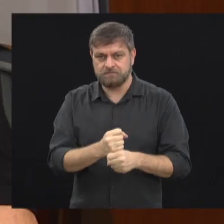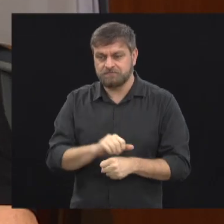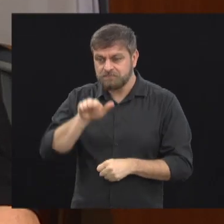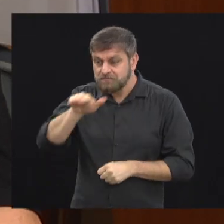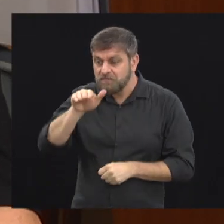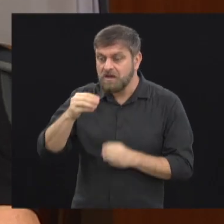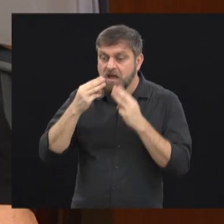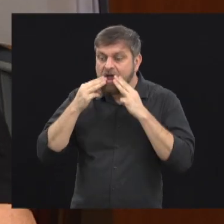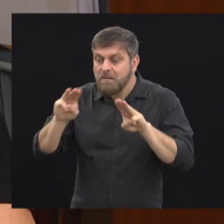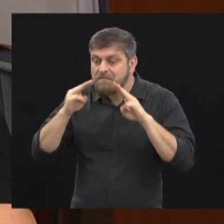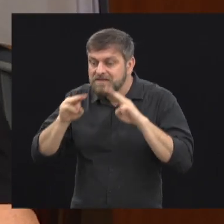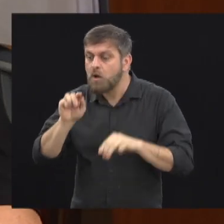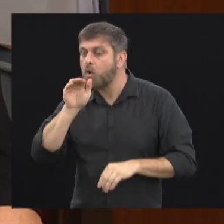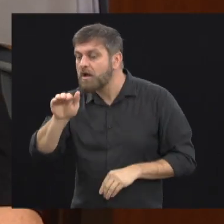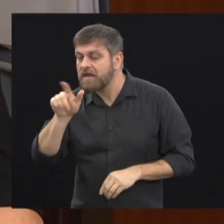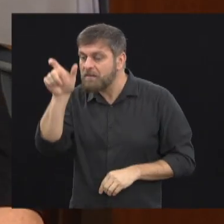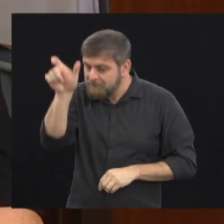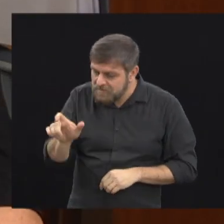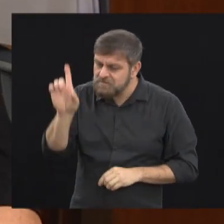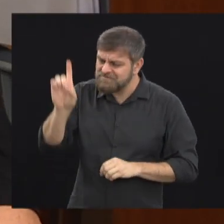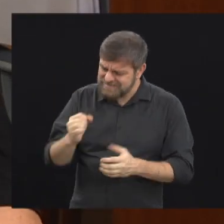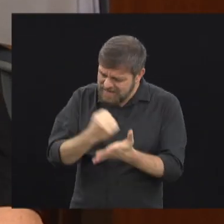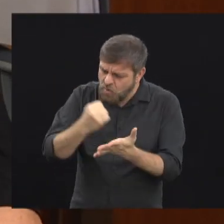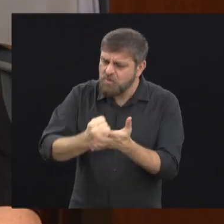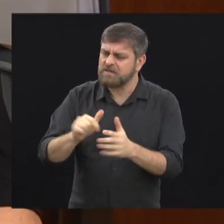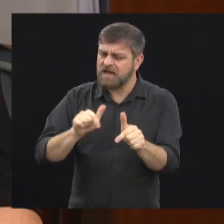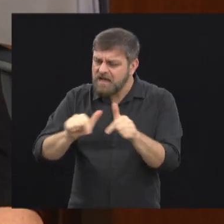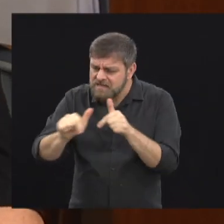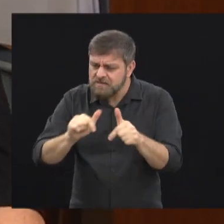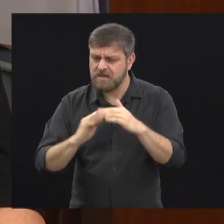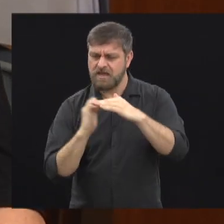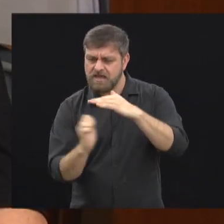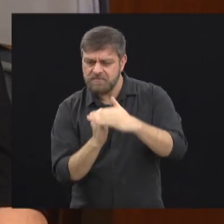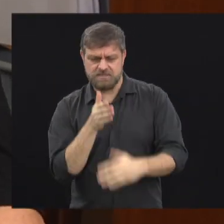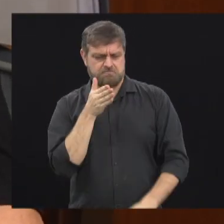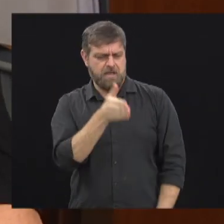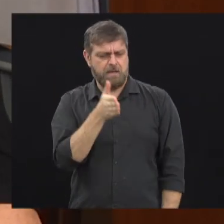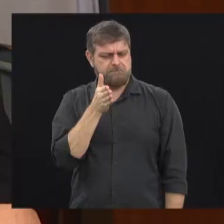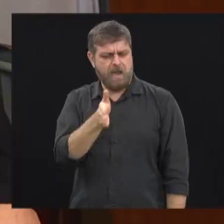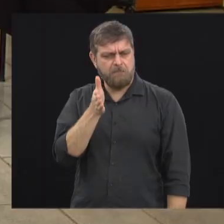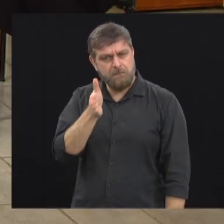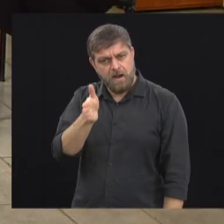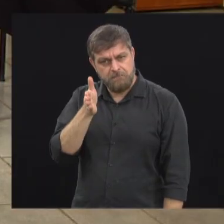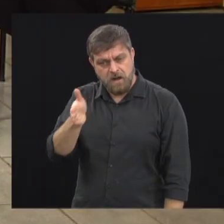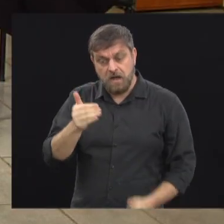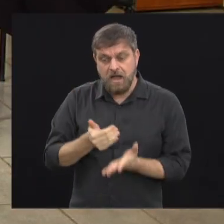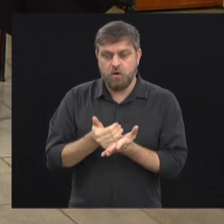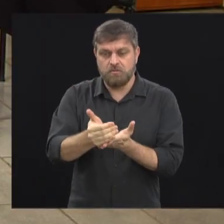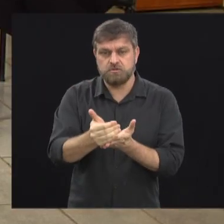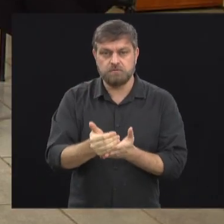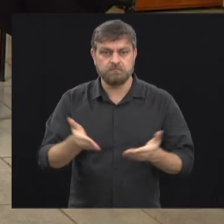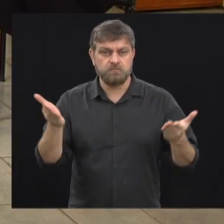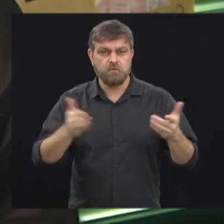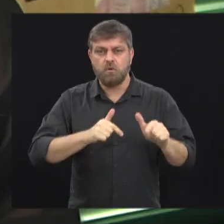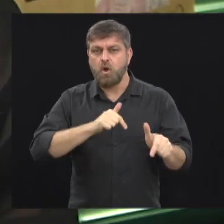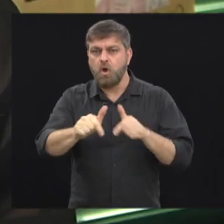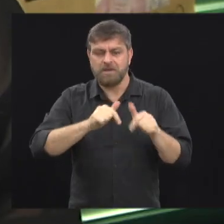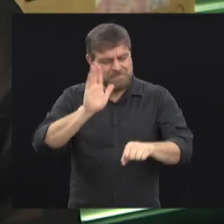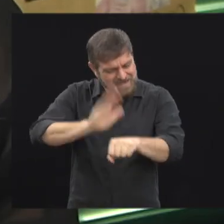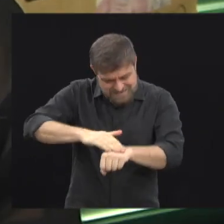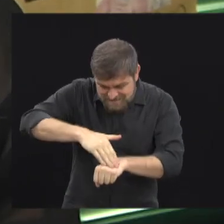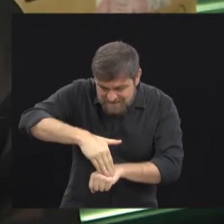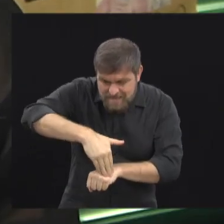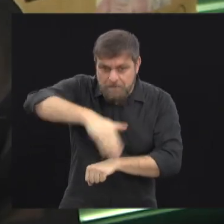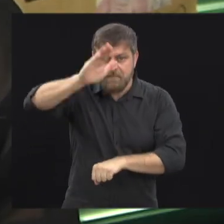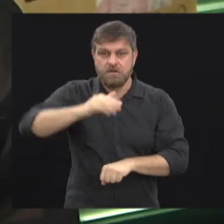da empregabilidade para pessoas com deficiência nas empresas. Foi aí que tudo começou. E hoje o trabalho de vocês vai além